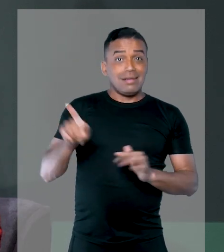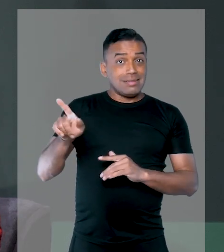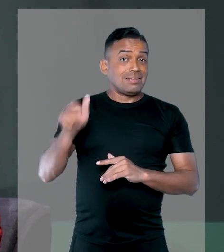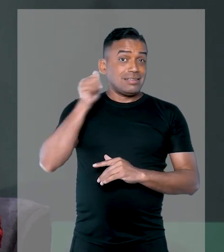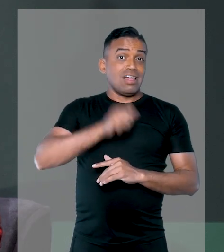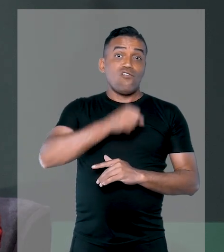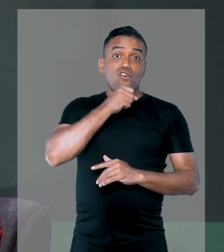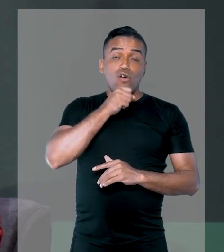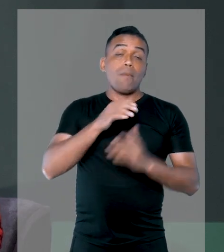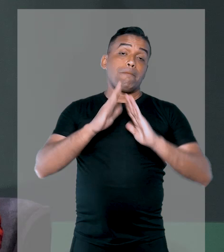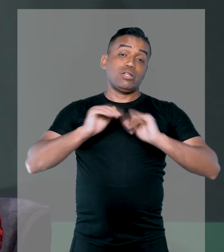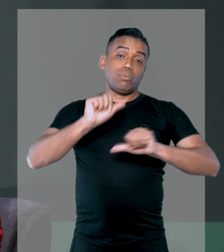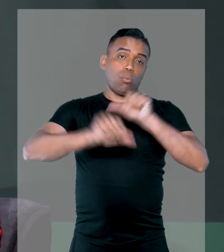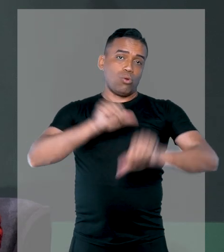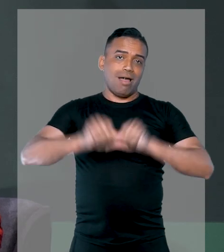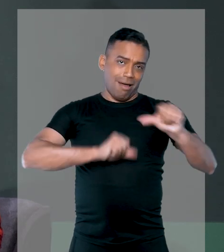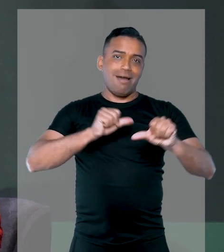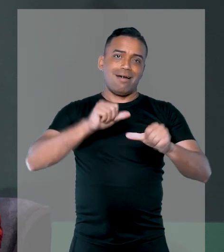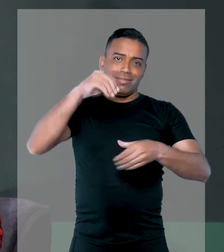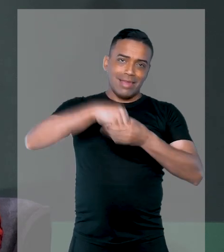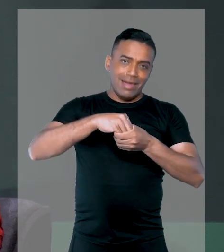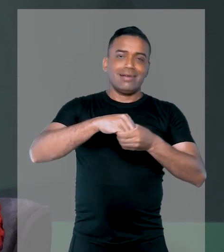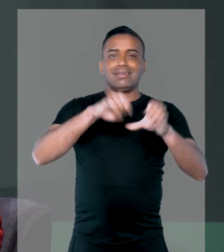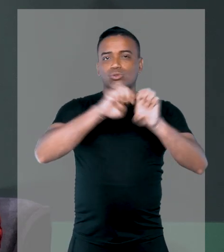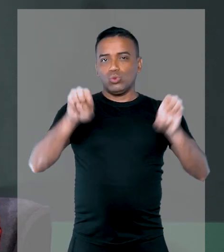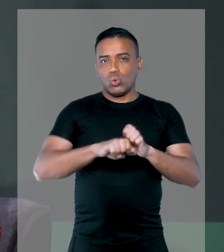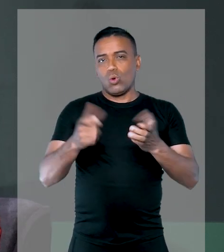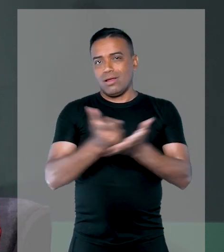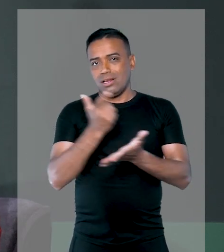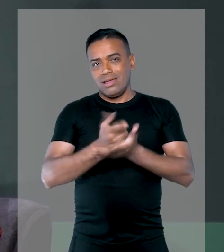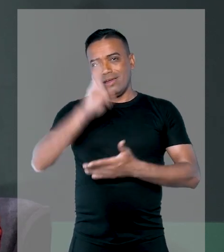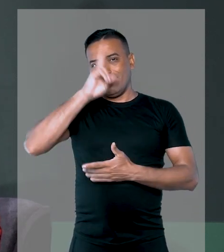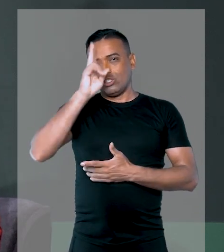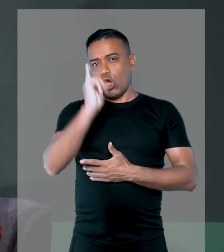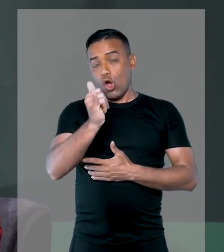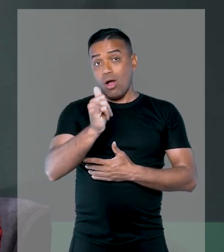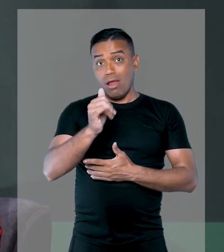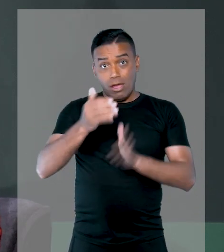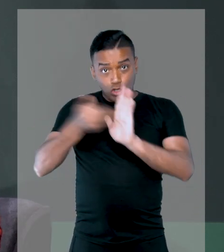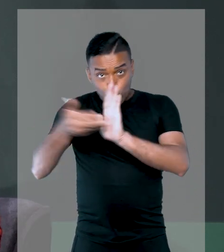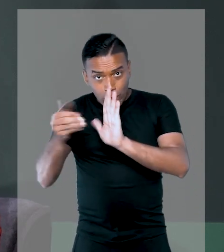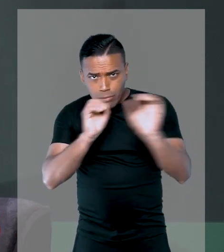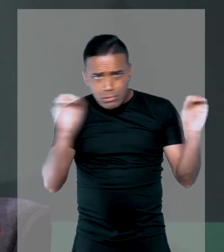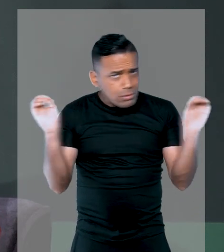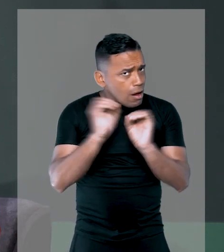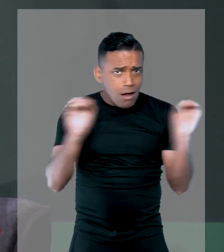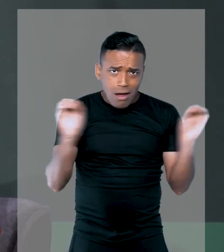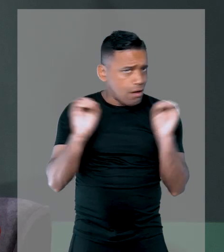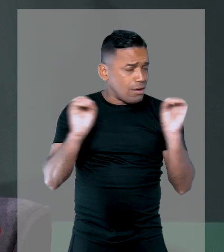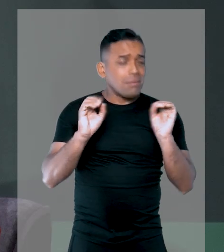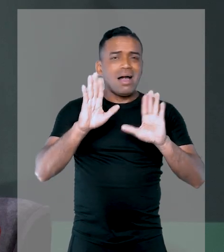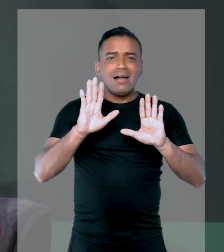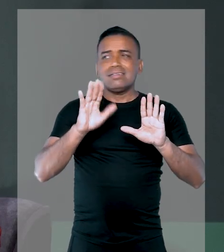pediu que eu alterasse, para que aquilo ficasse mais suave. Eu não deixei de contar nada, mas foi uma forma de